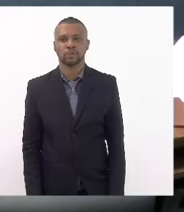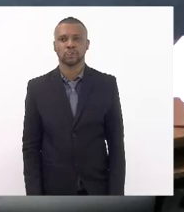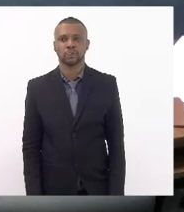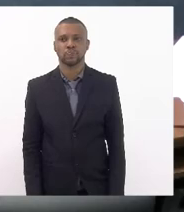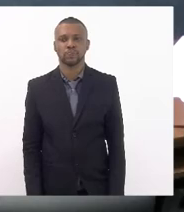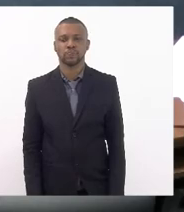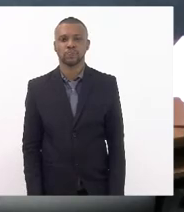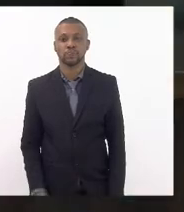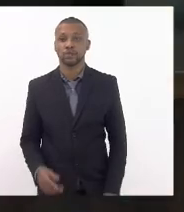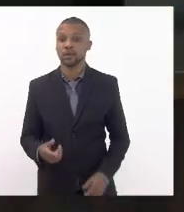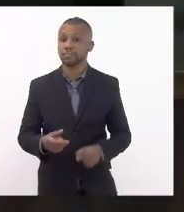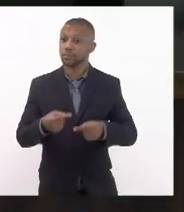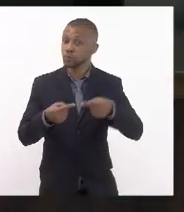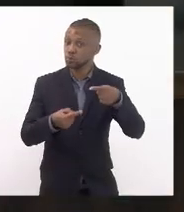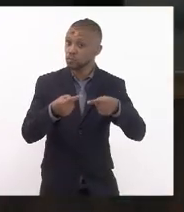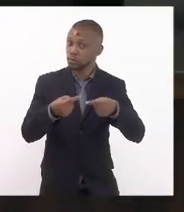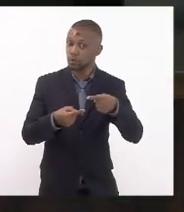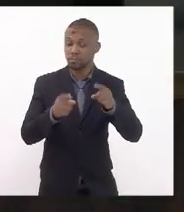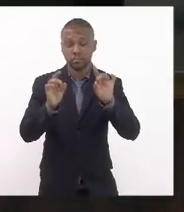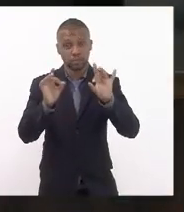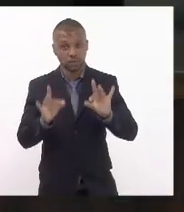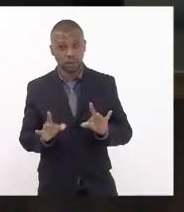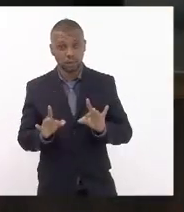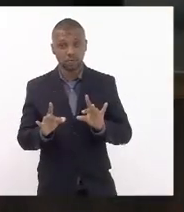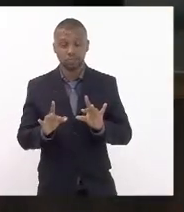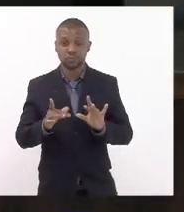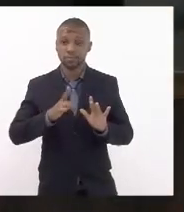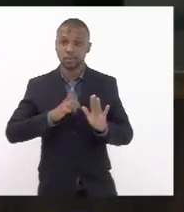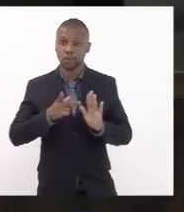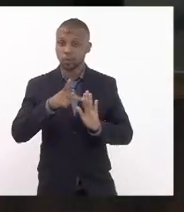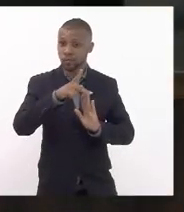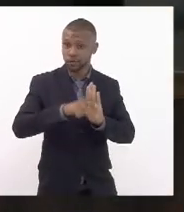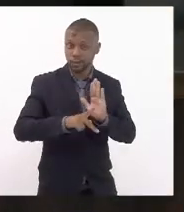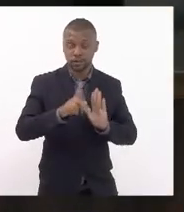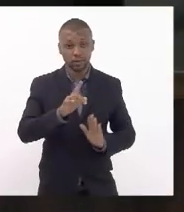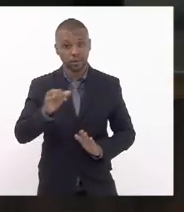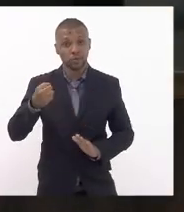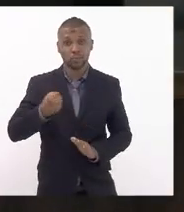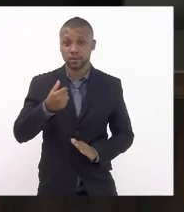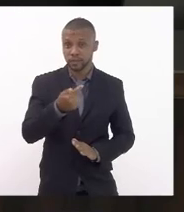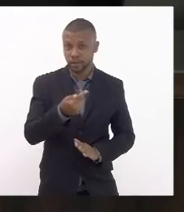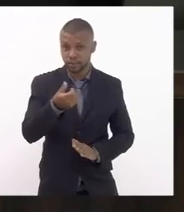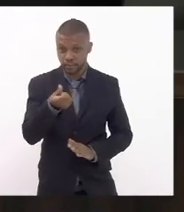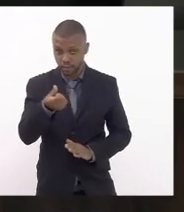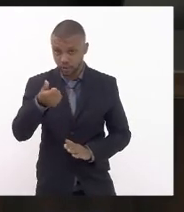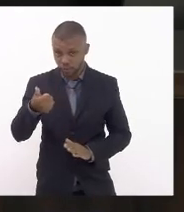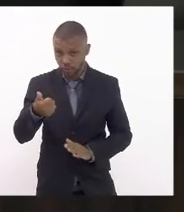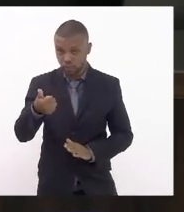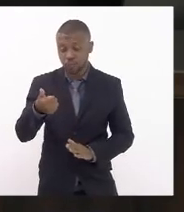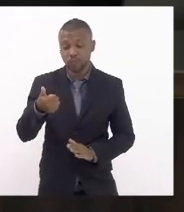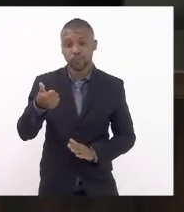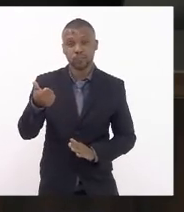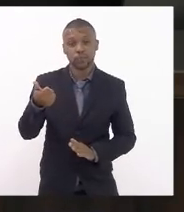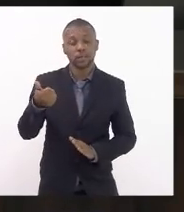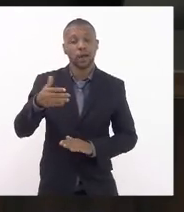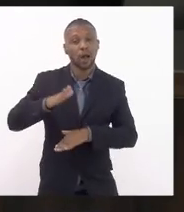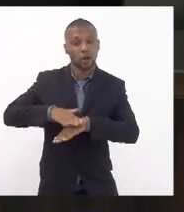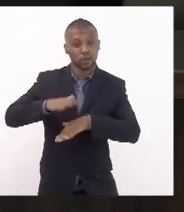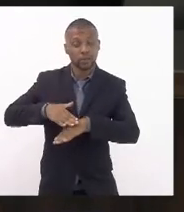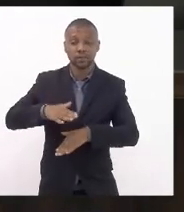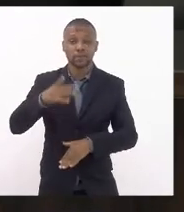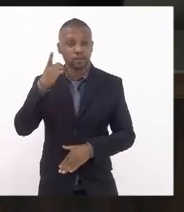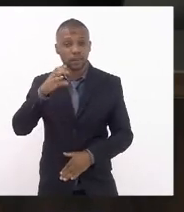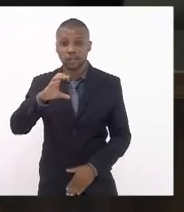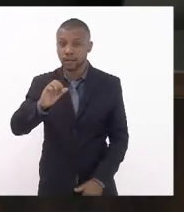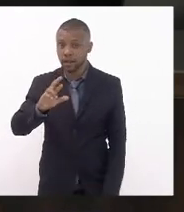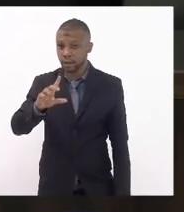Em tramitação ordinária, em segunda discussão, redação do vencido assim emendado. Projeto de lei 761-2015, de autoria do deputado Carlos Macedo, que